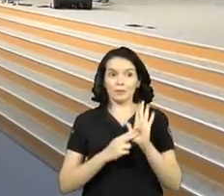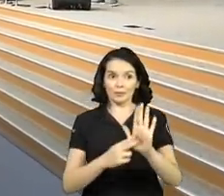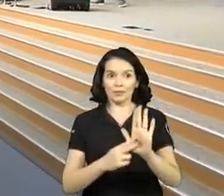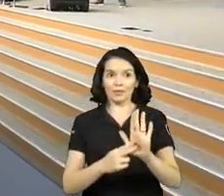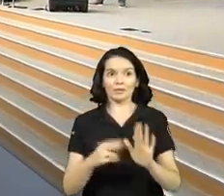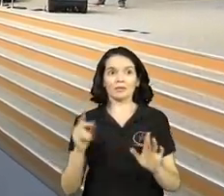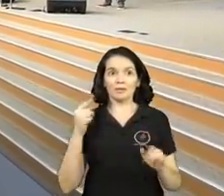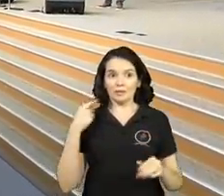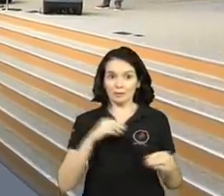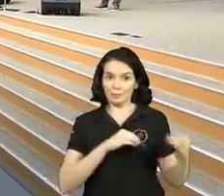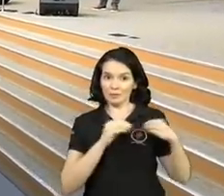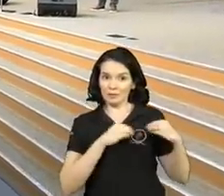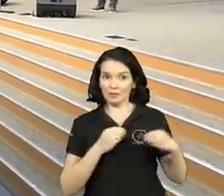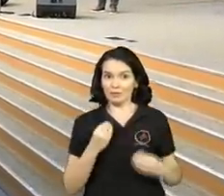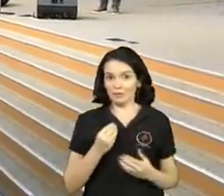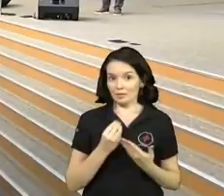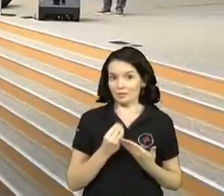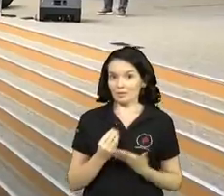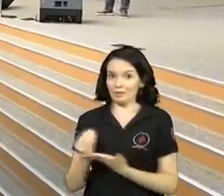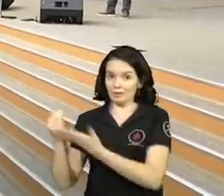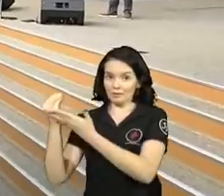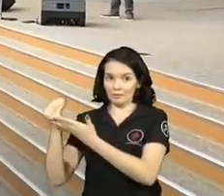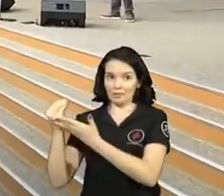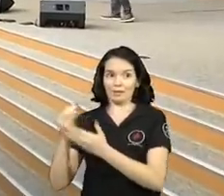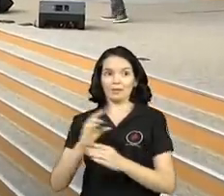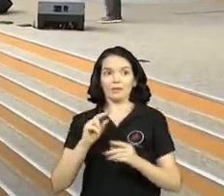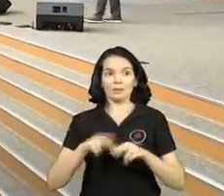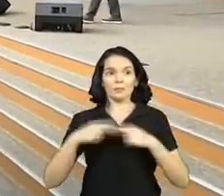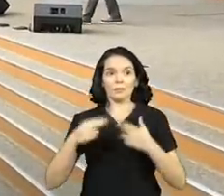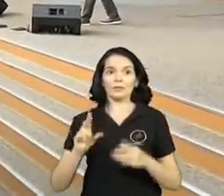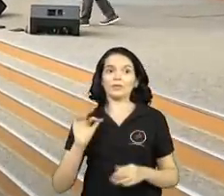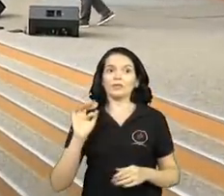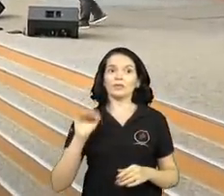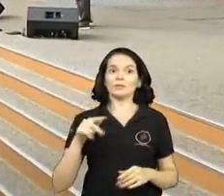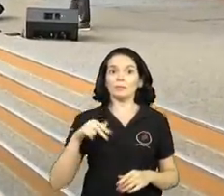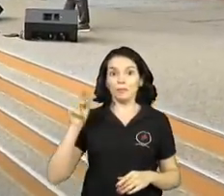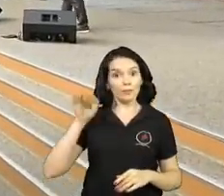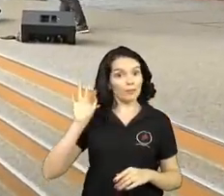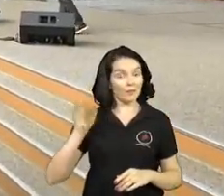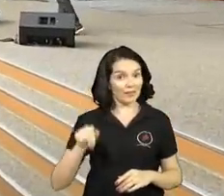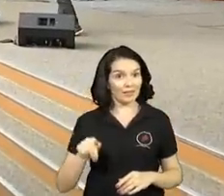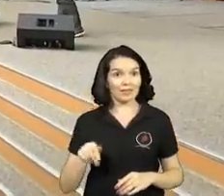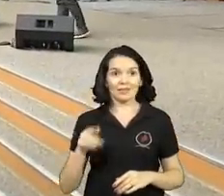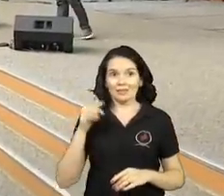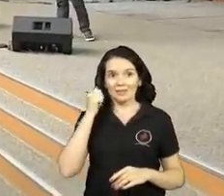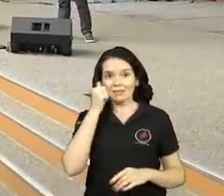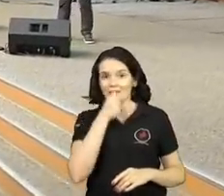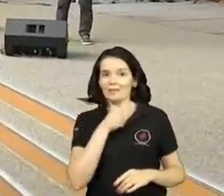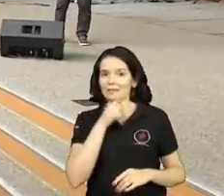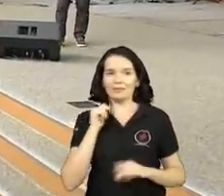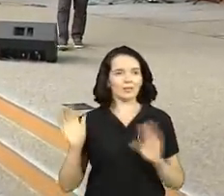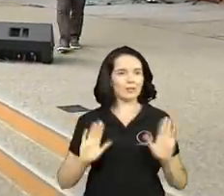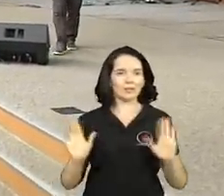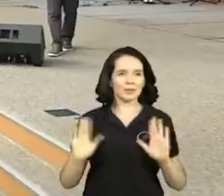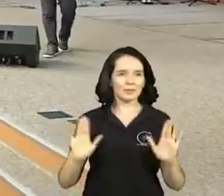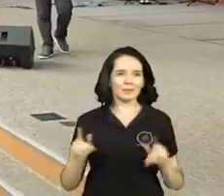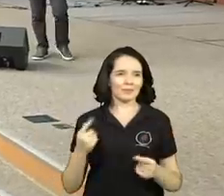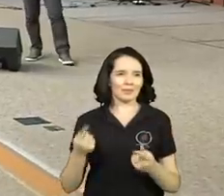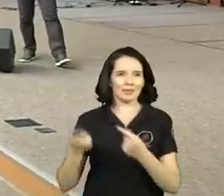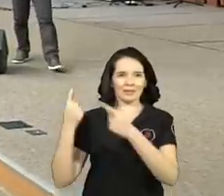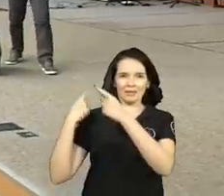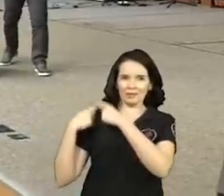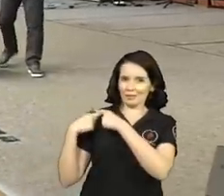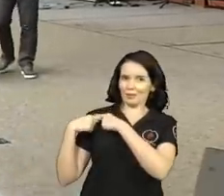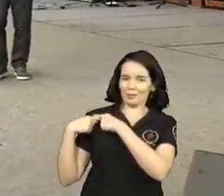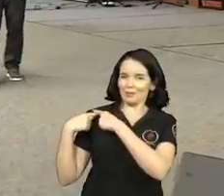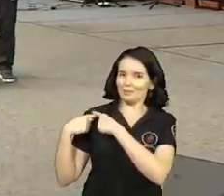entrega a sua vida a Cristo, pela fé, não é por sacrifício que você vai fazer carregando cruz nas costas ou andando de